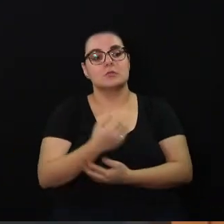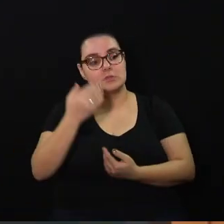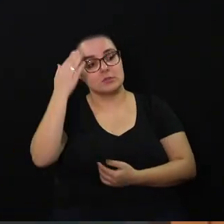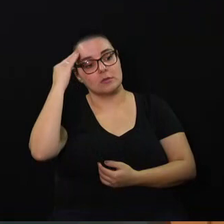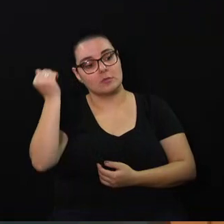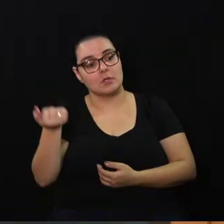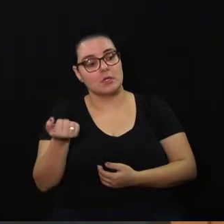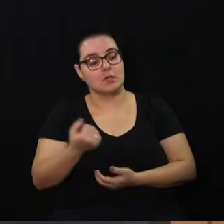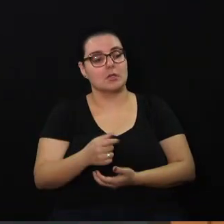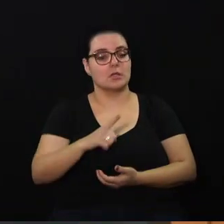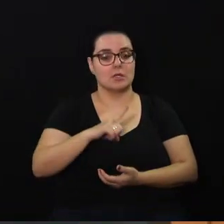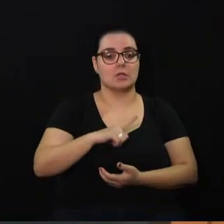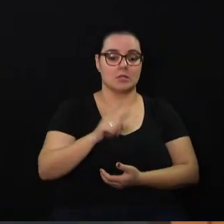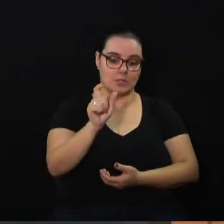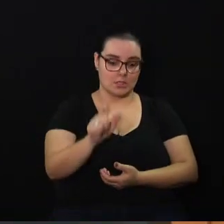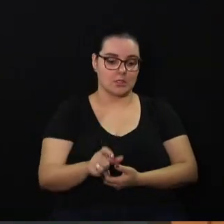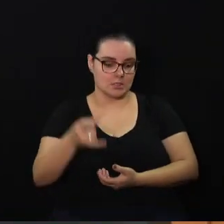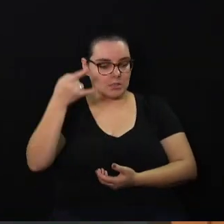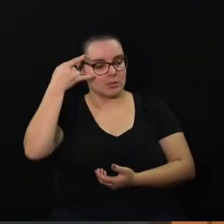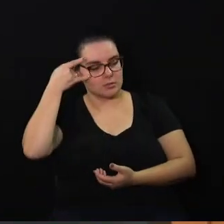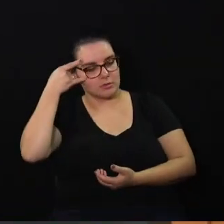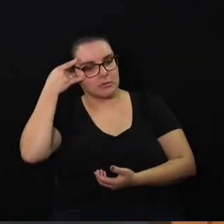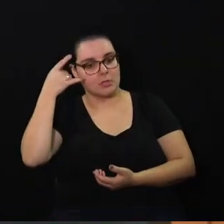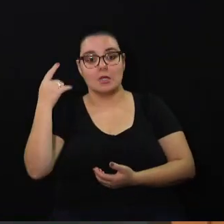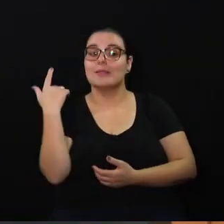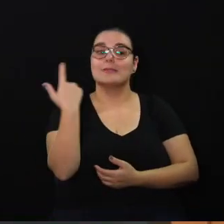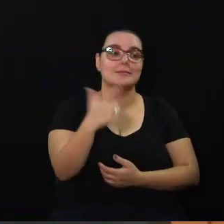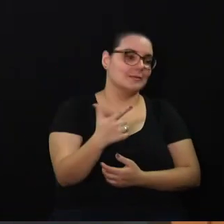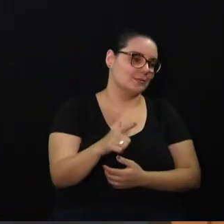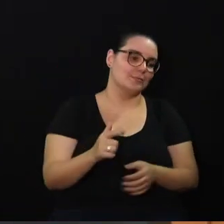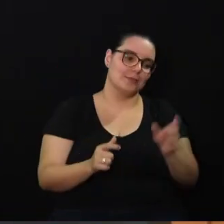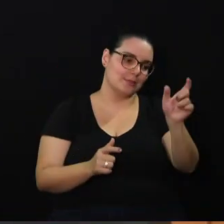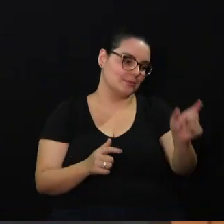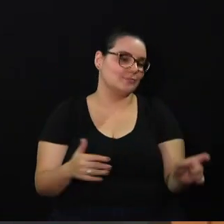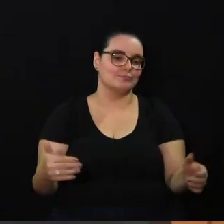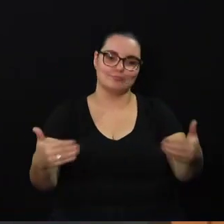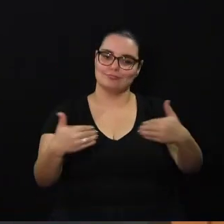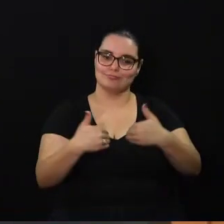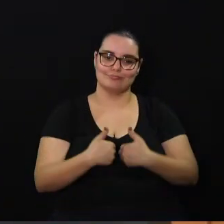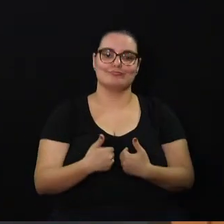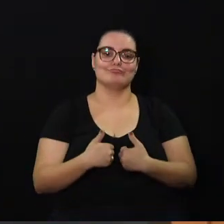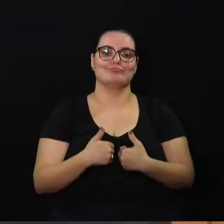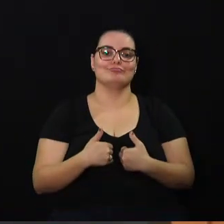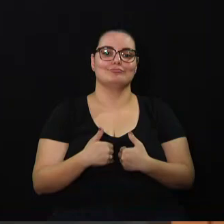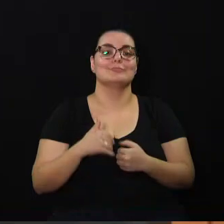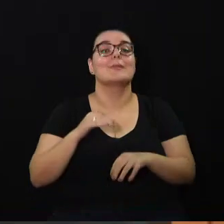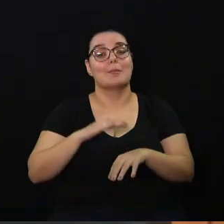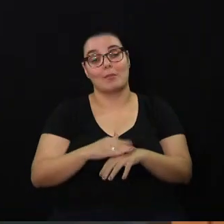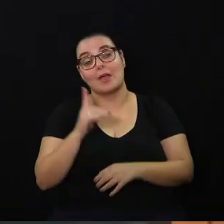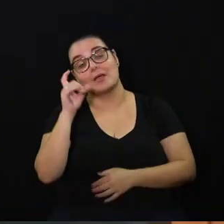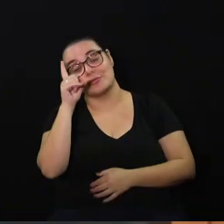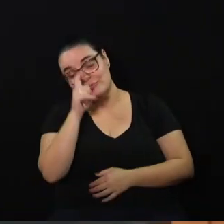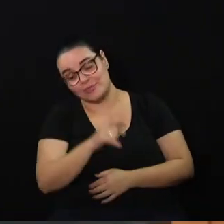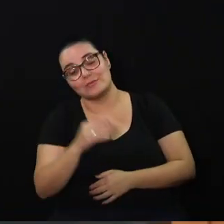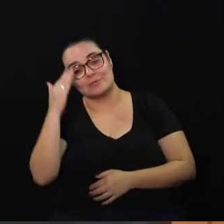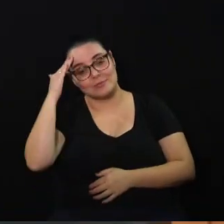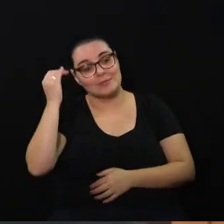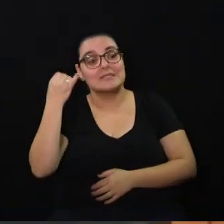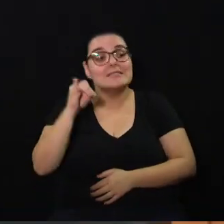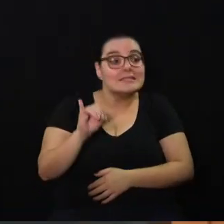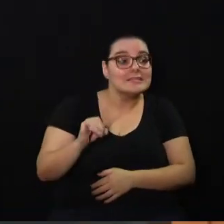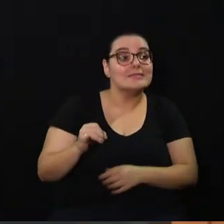criança tem síndrome de down por exemplo a gente não tem isso no autismo que dificulta muito diagnóstico né e